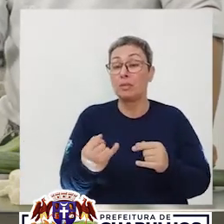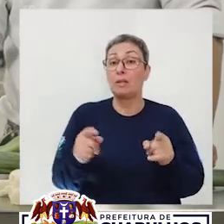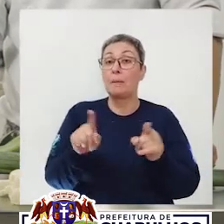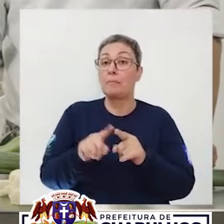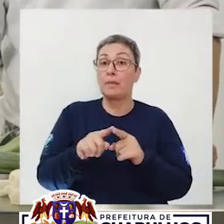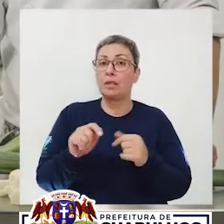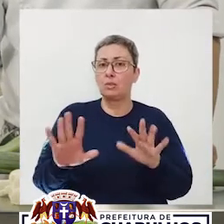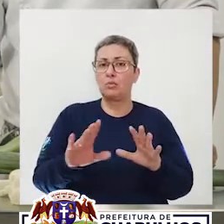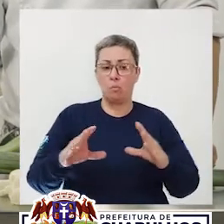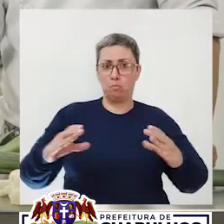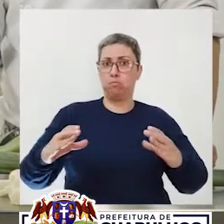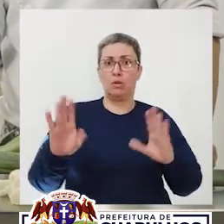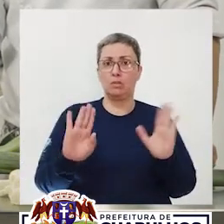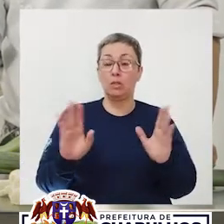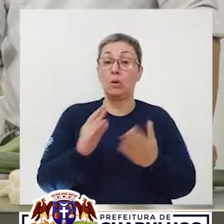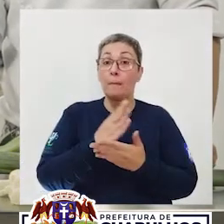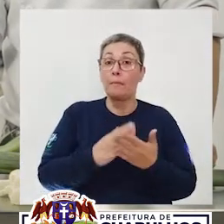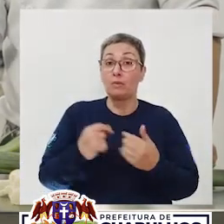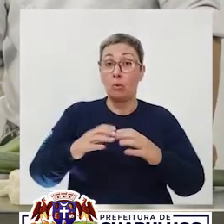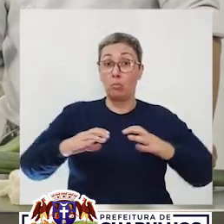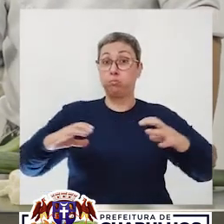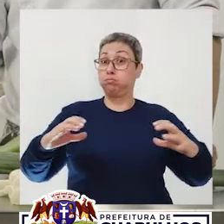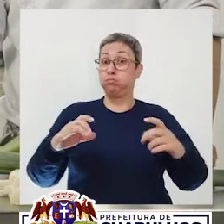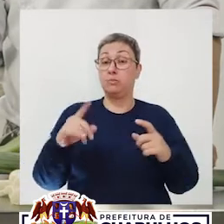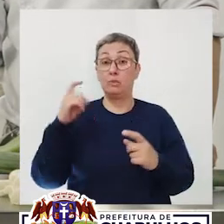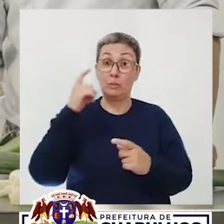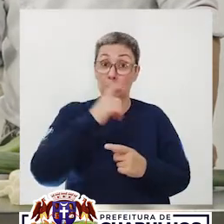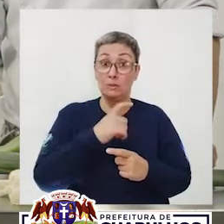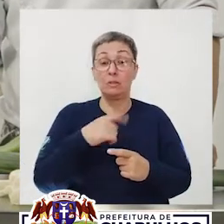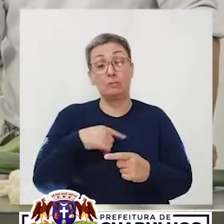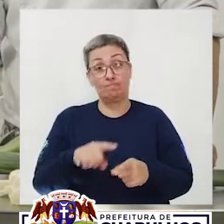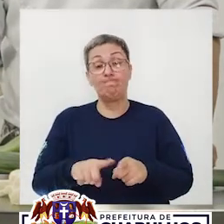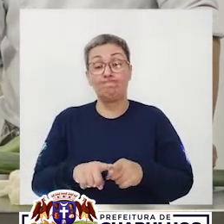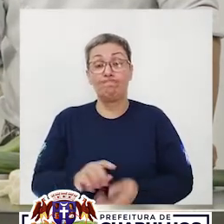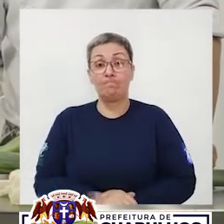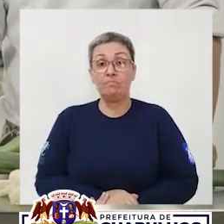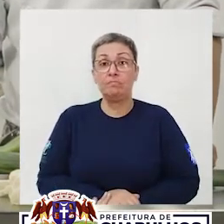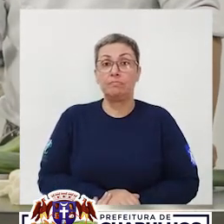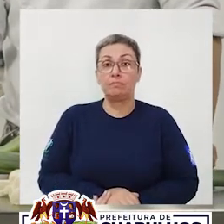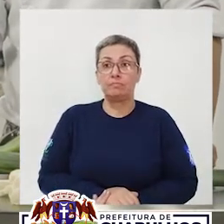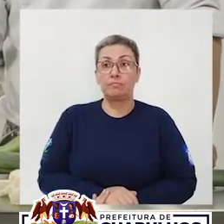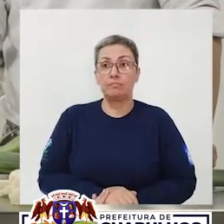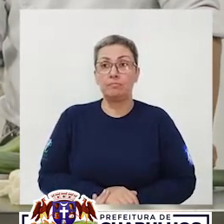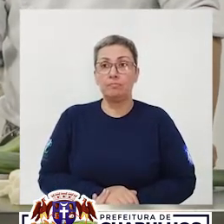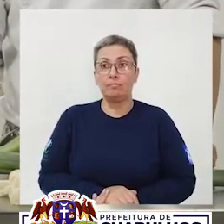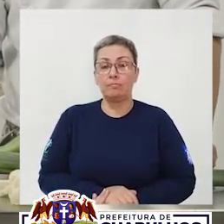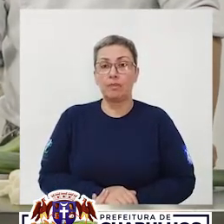fina. Então, eu não trabalho com muita massa. Se trabalha com muita massa, aí... É mais difícil.